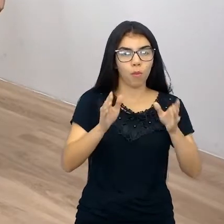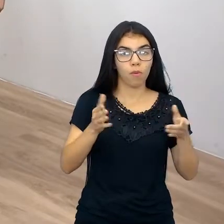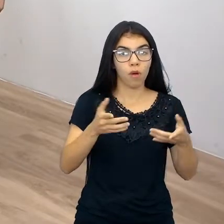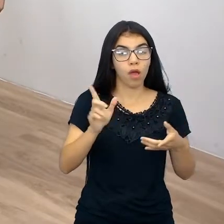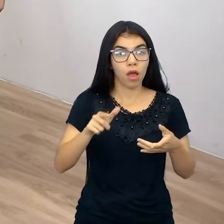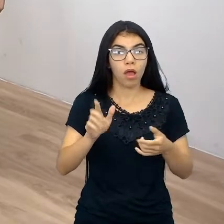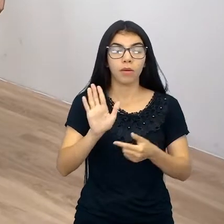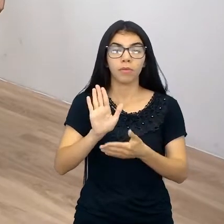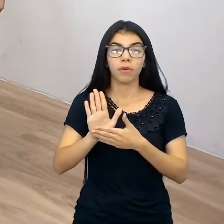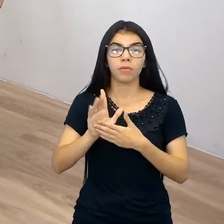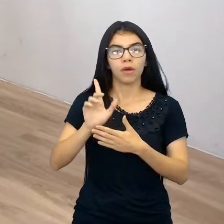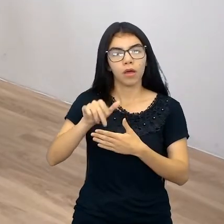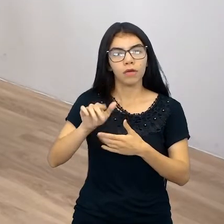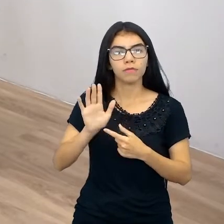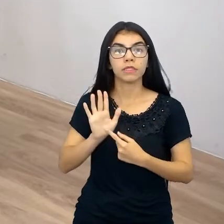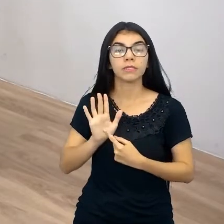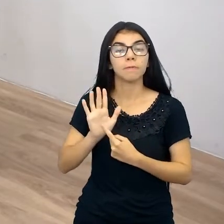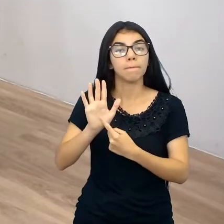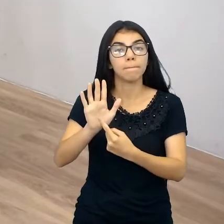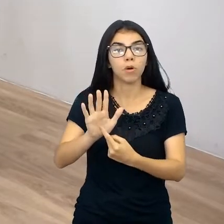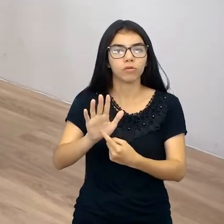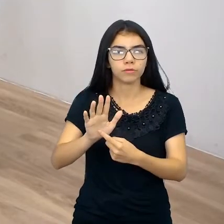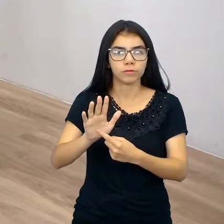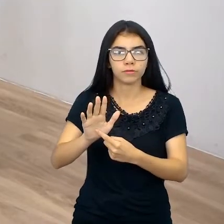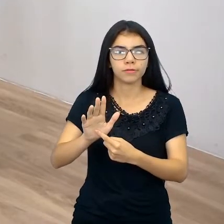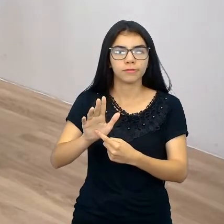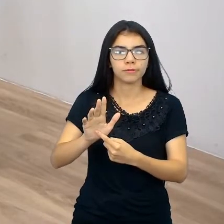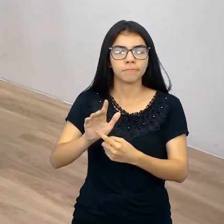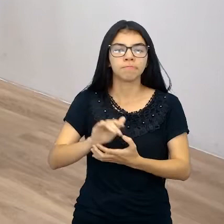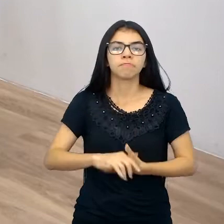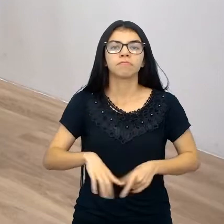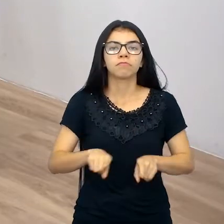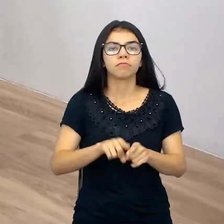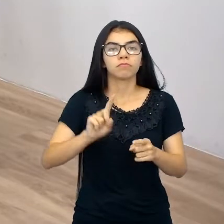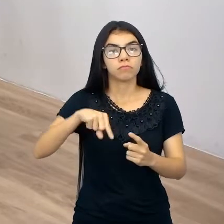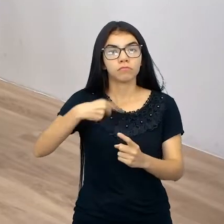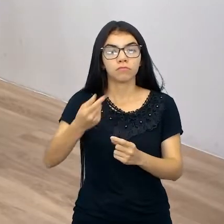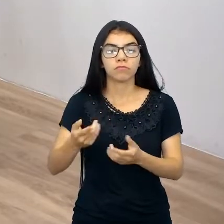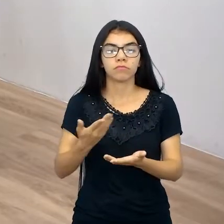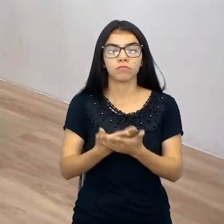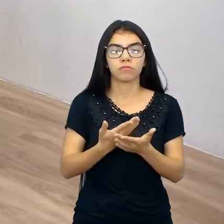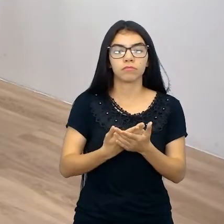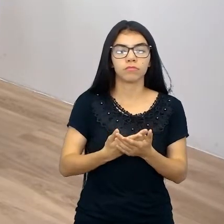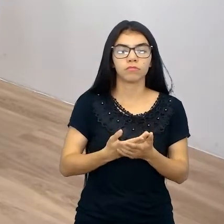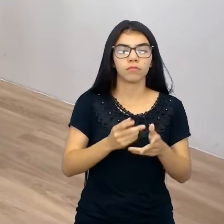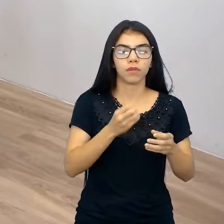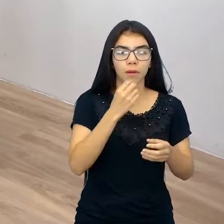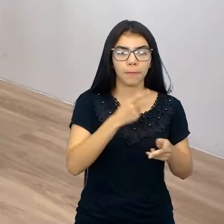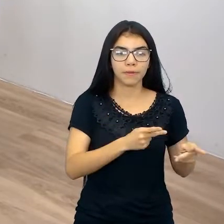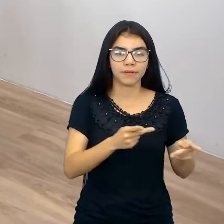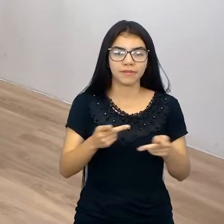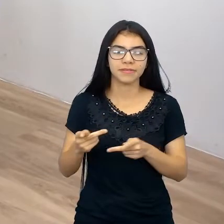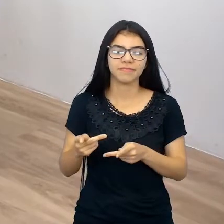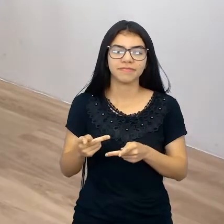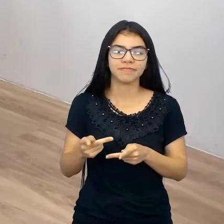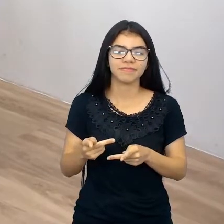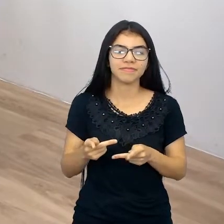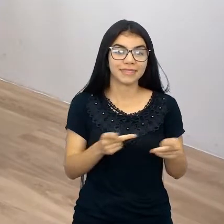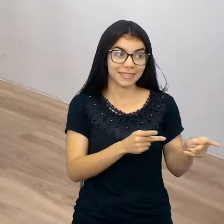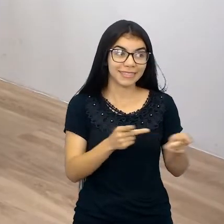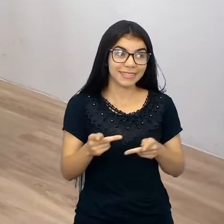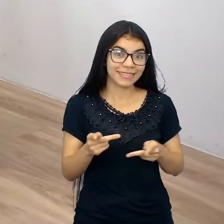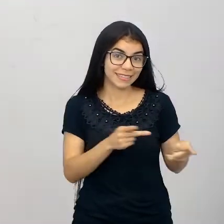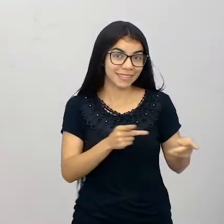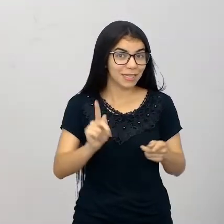que vocês organizem essa amostra. Então, esta aula e a próxima aula, que eu já convidei a professora Tayana para participar, a gente vai falar sobre... tá sim, tá convidada,